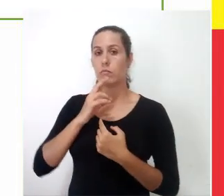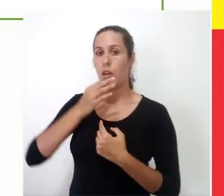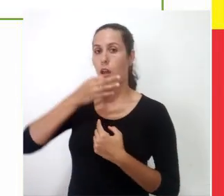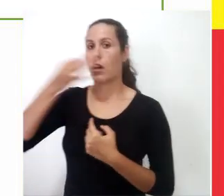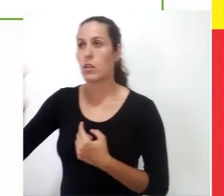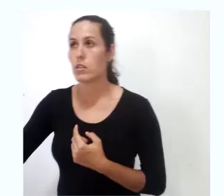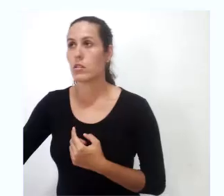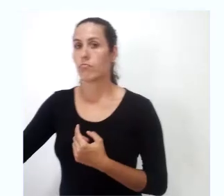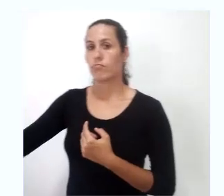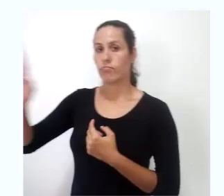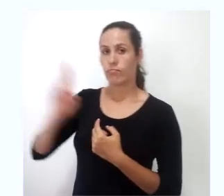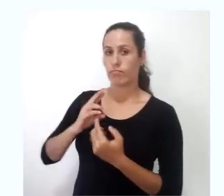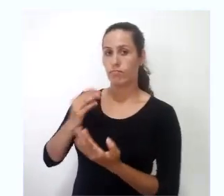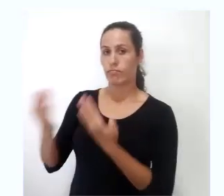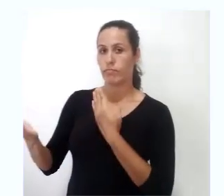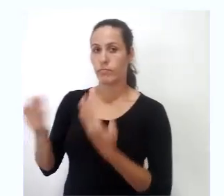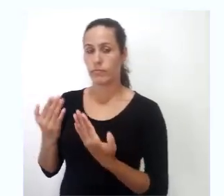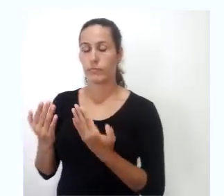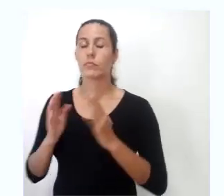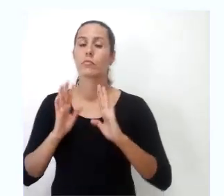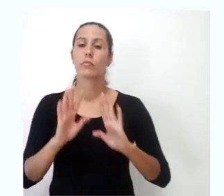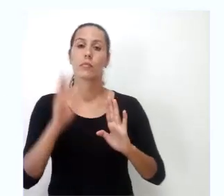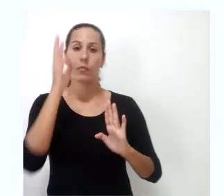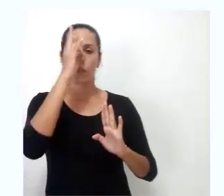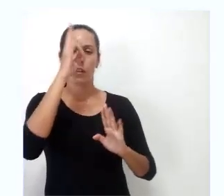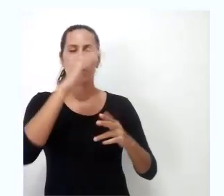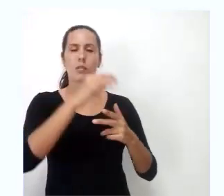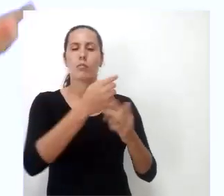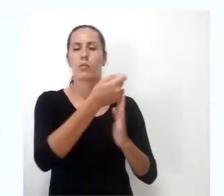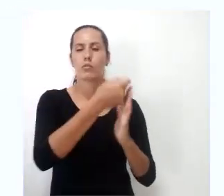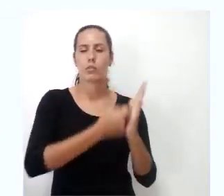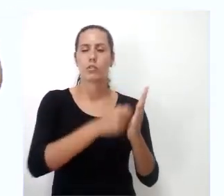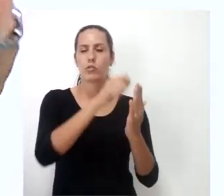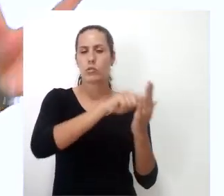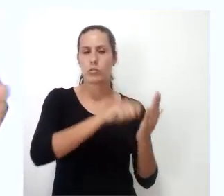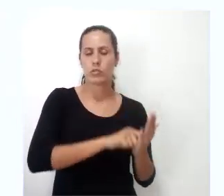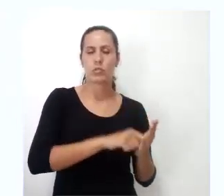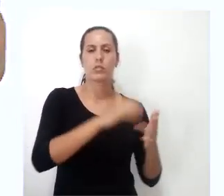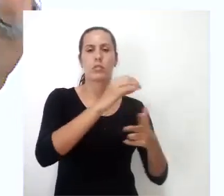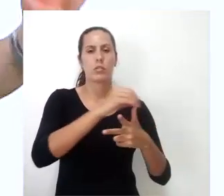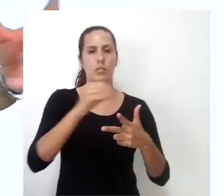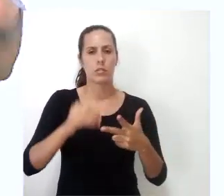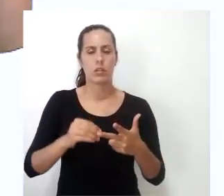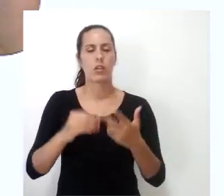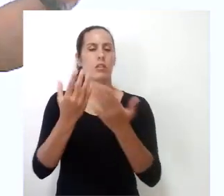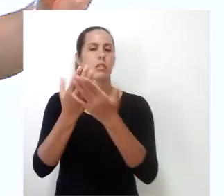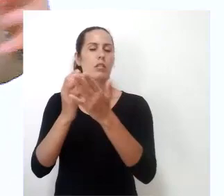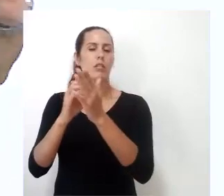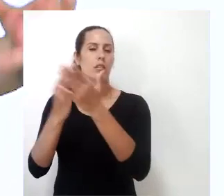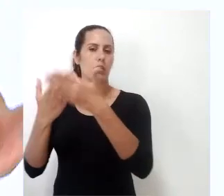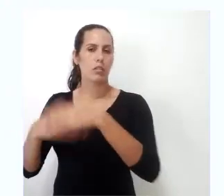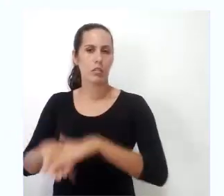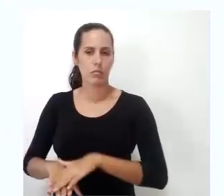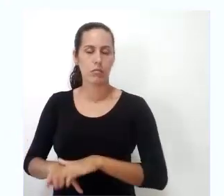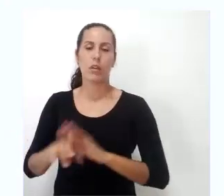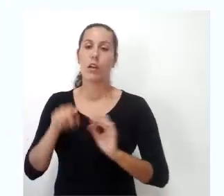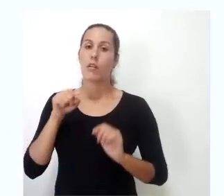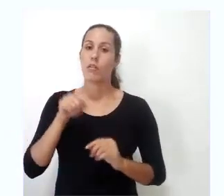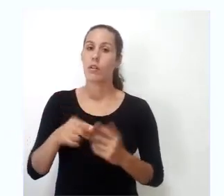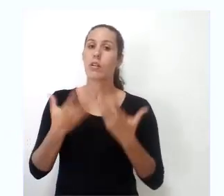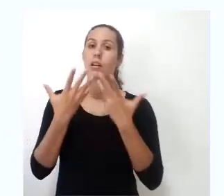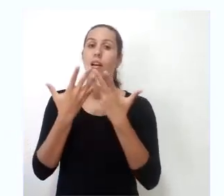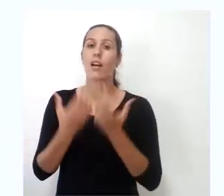que no texto escrito, certo? Quando vocês se depararem no concurso, no vestibular, numa seleção, etc, etc, você